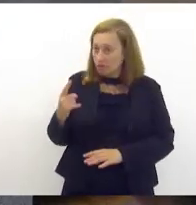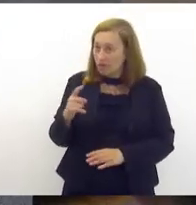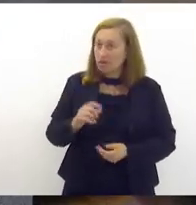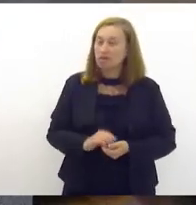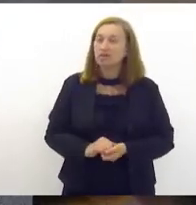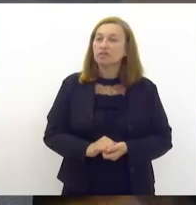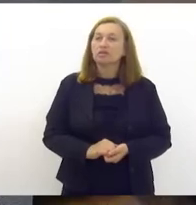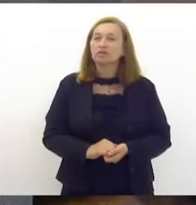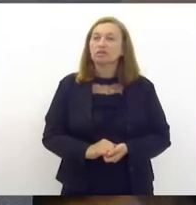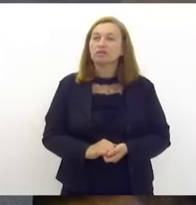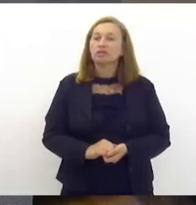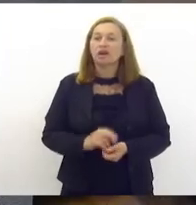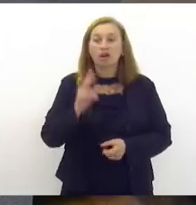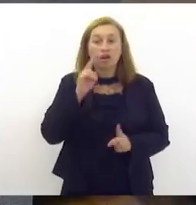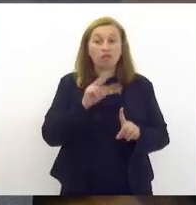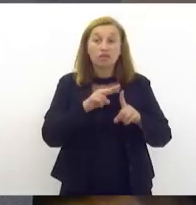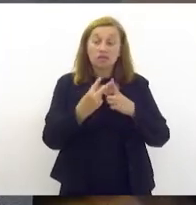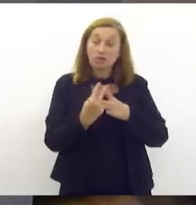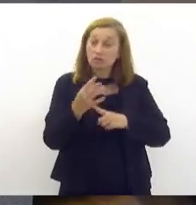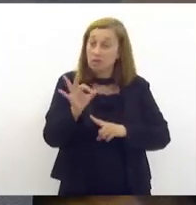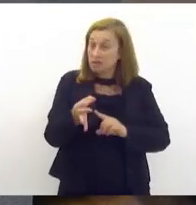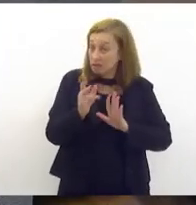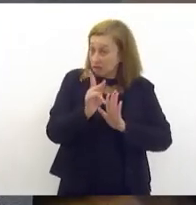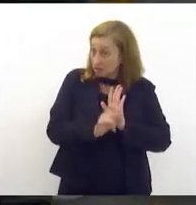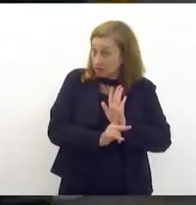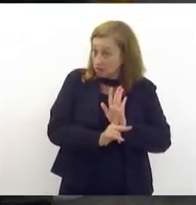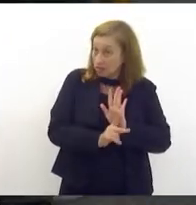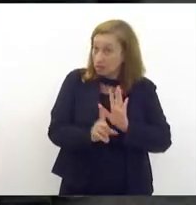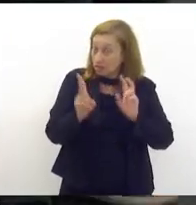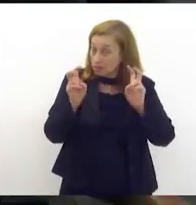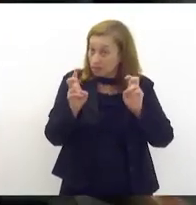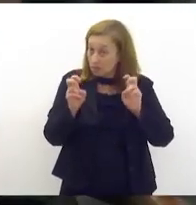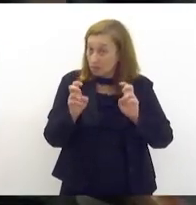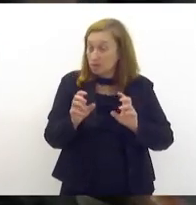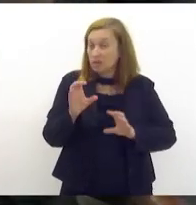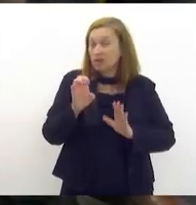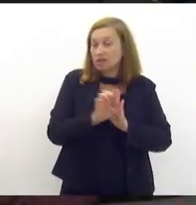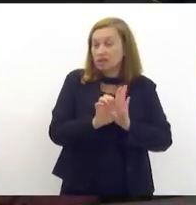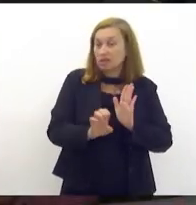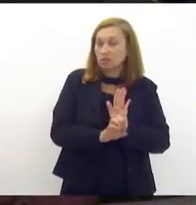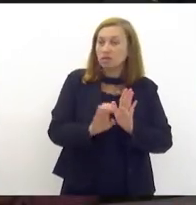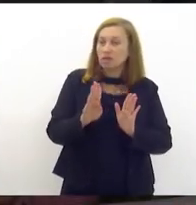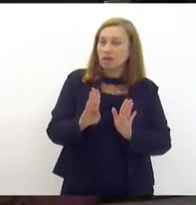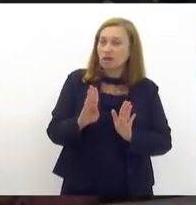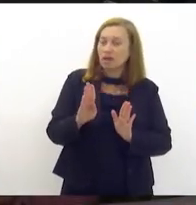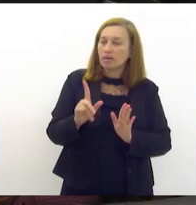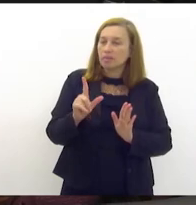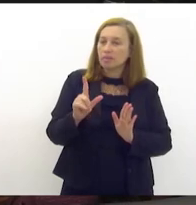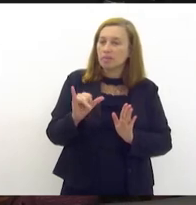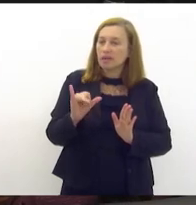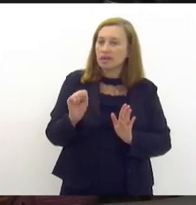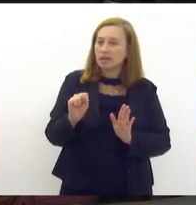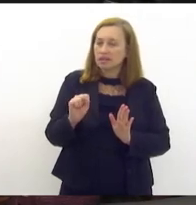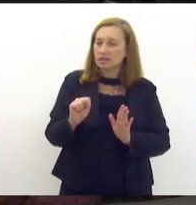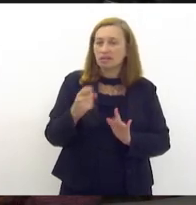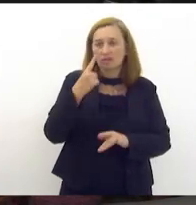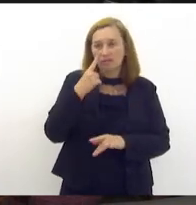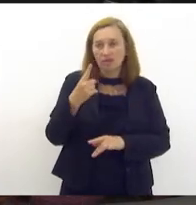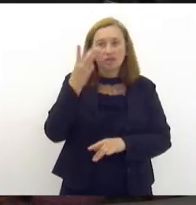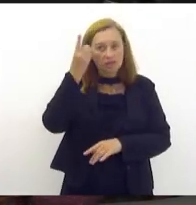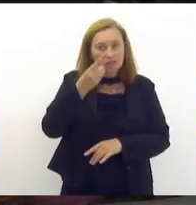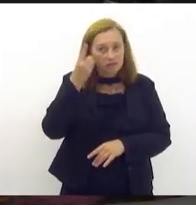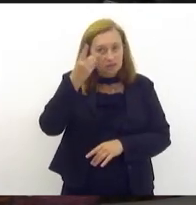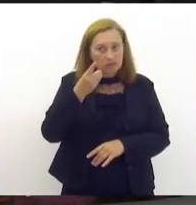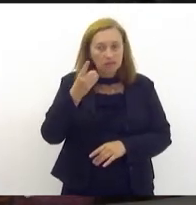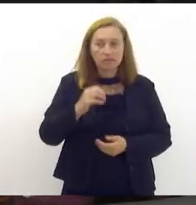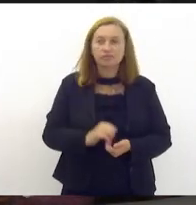empenhado, do meu modo de ver, corretamente, nessa questão do Estatuto da Blitz. Você vai ver, deputado, Vossa Excelência, melhor dizendo,